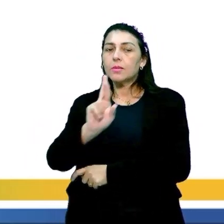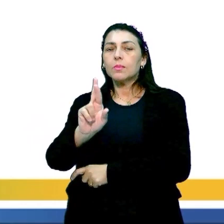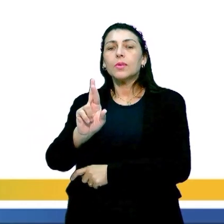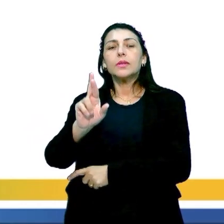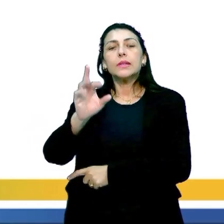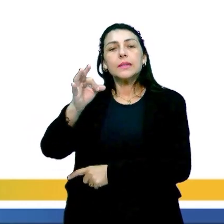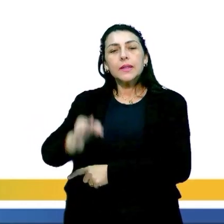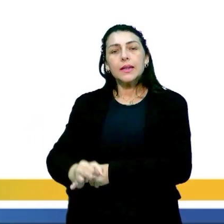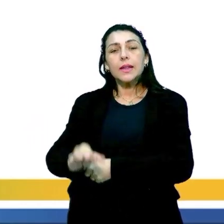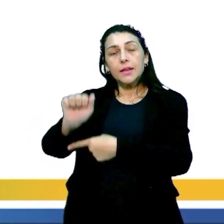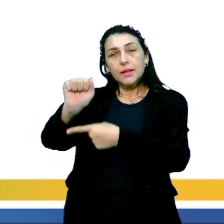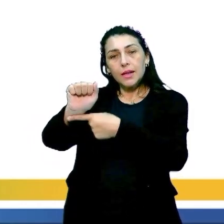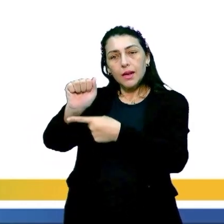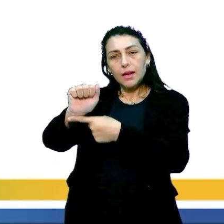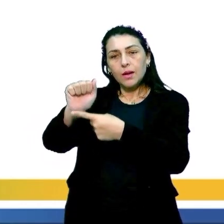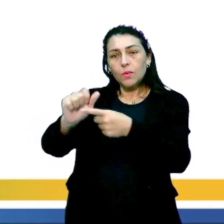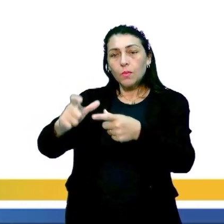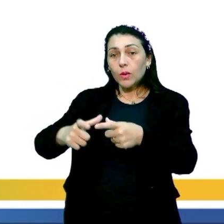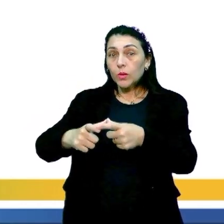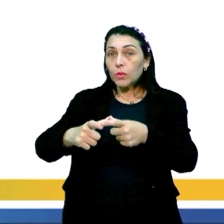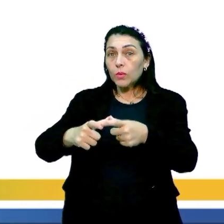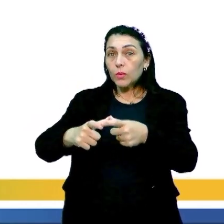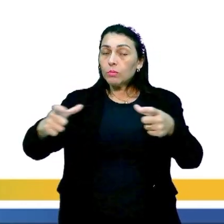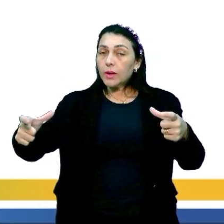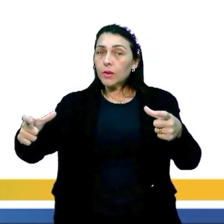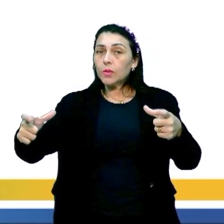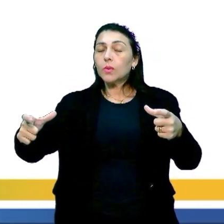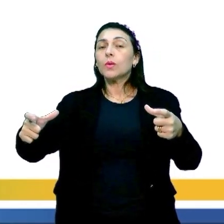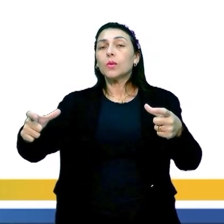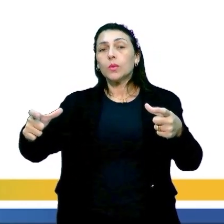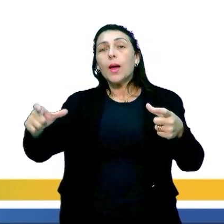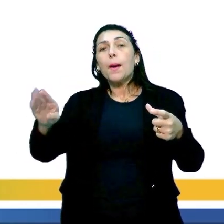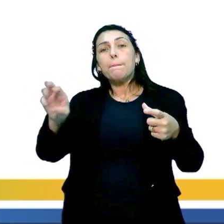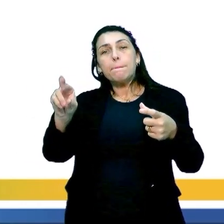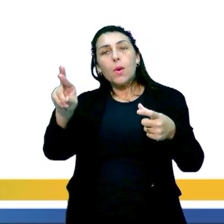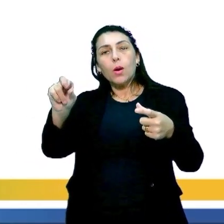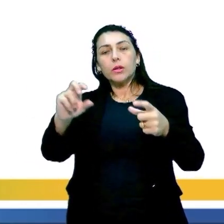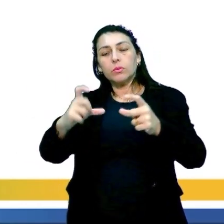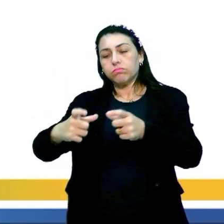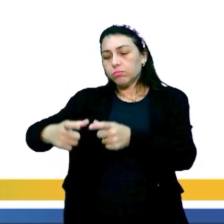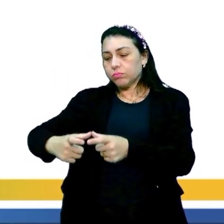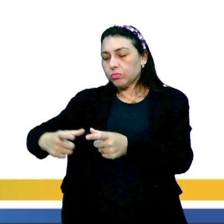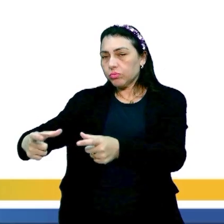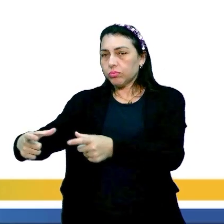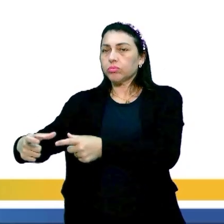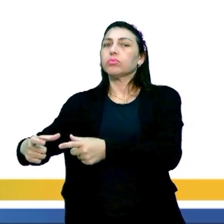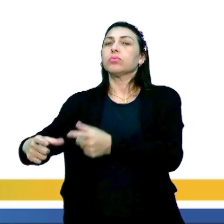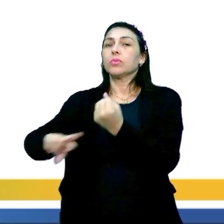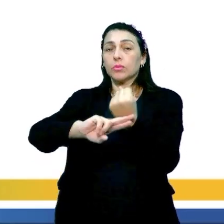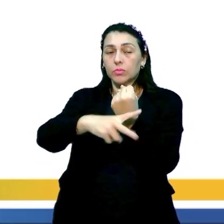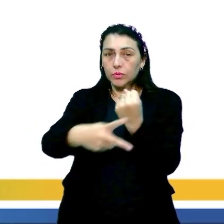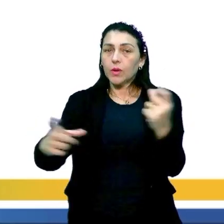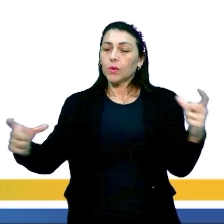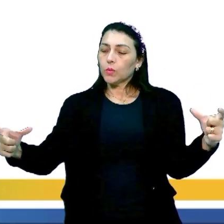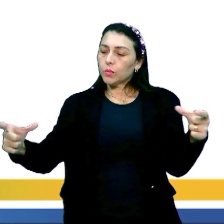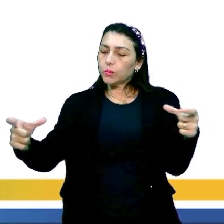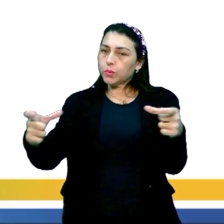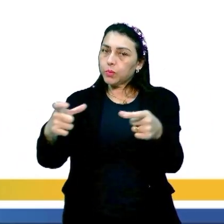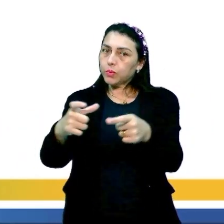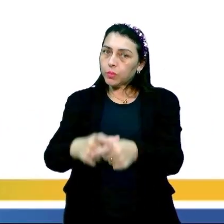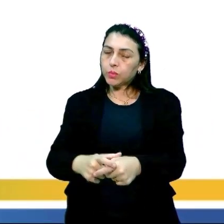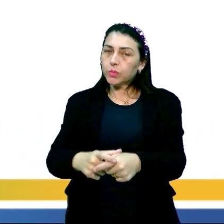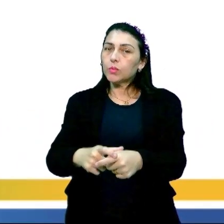correta, letra A, de novo. O aumento do efeito de borda. Consequentemente, diminuição